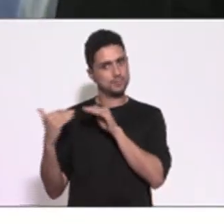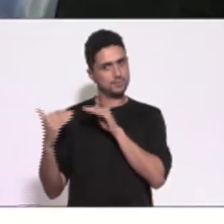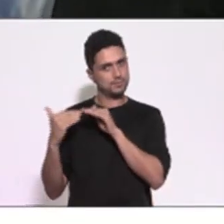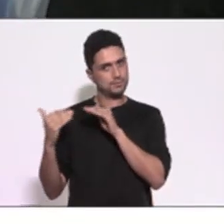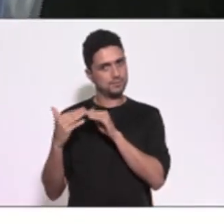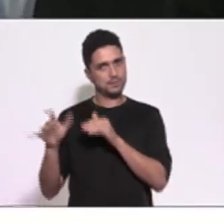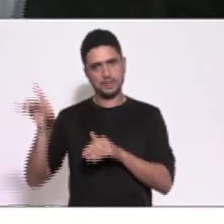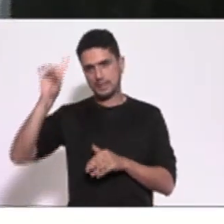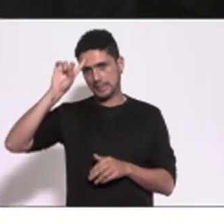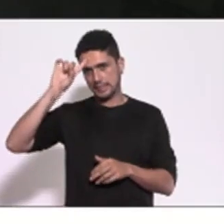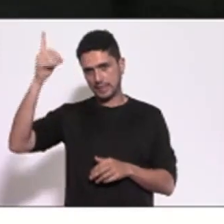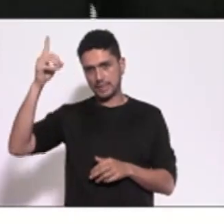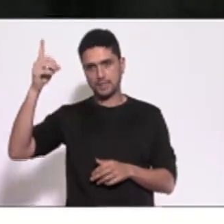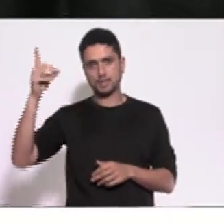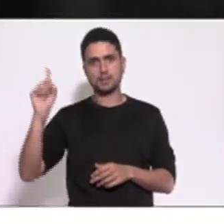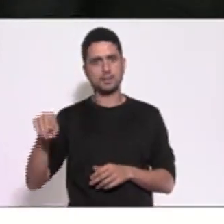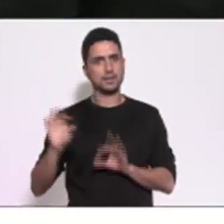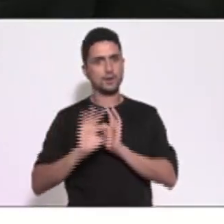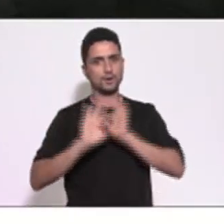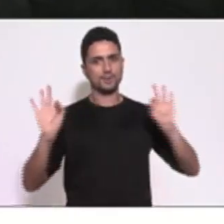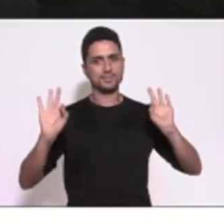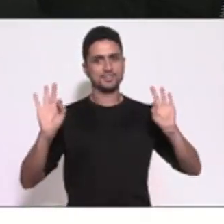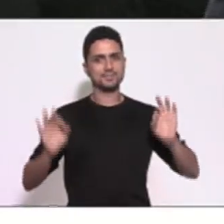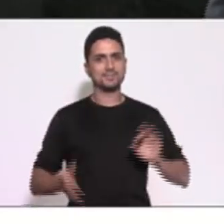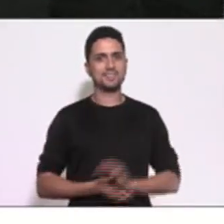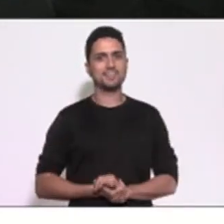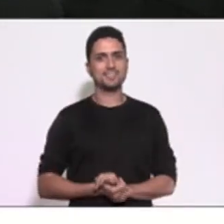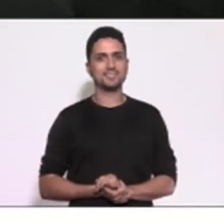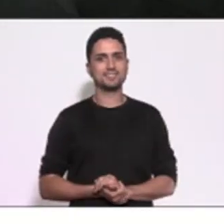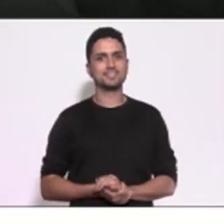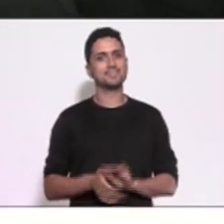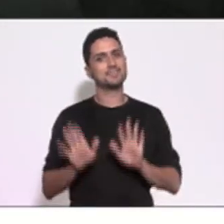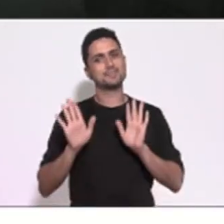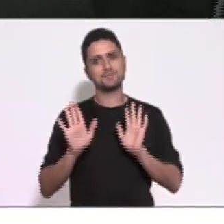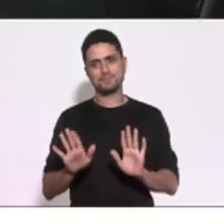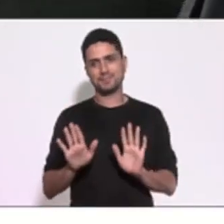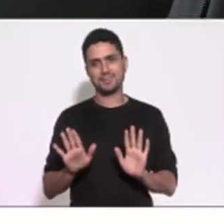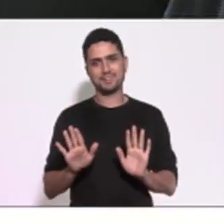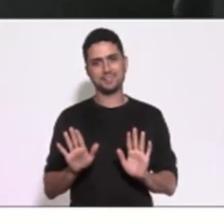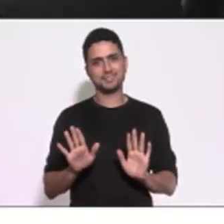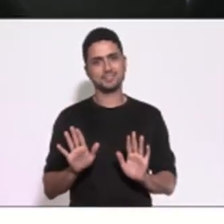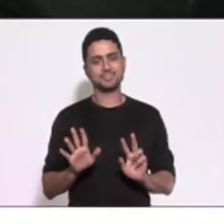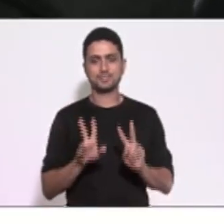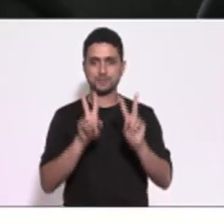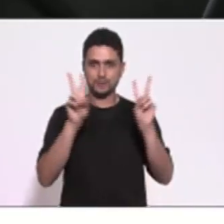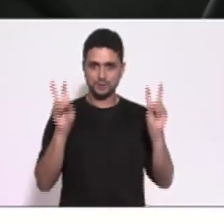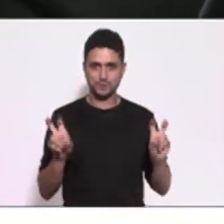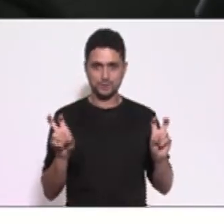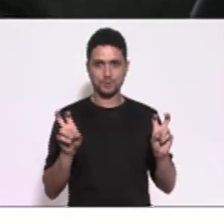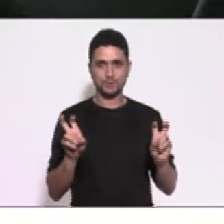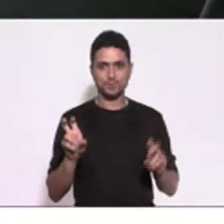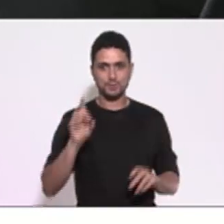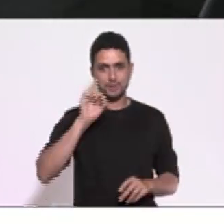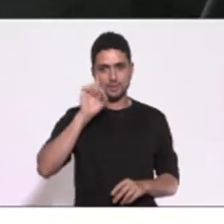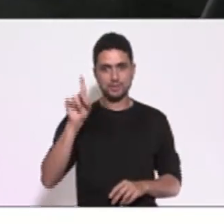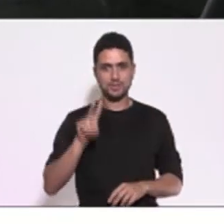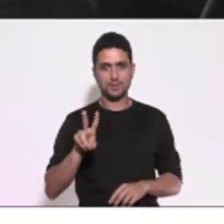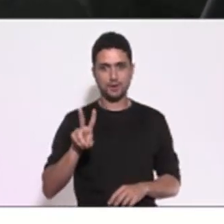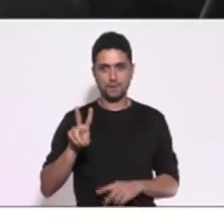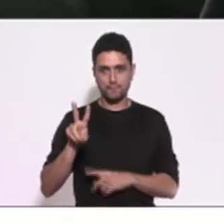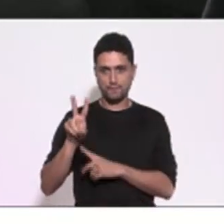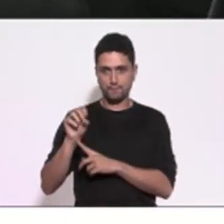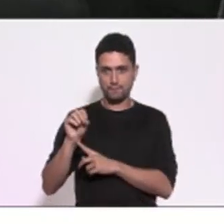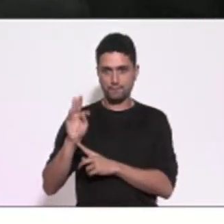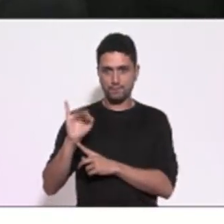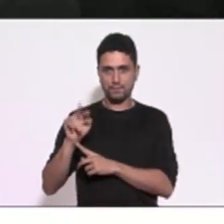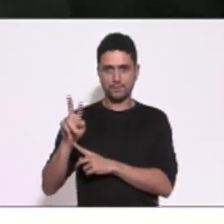A ideia é ótima, mas não, em se tratando de data votiva,